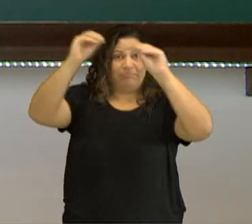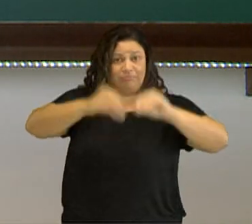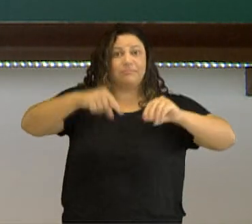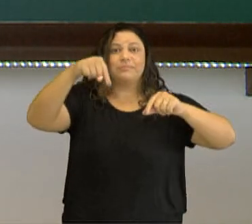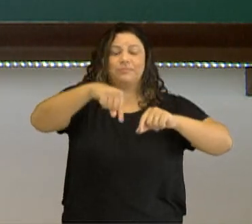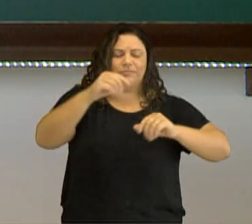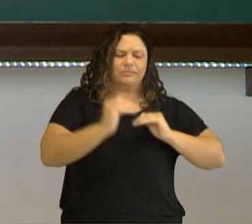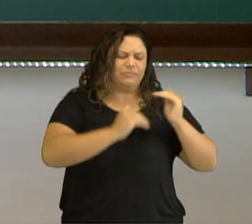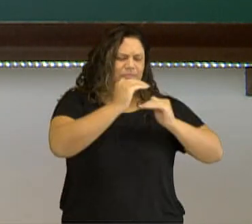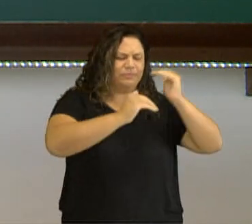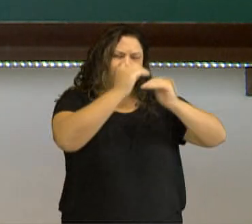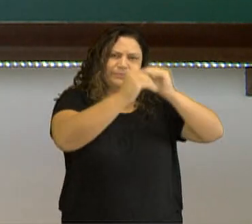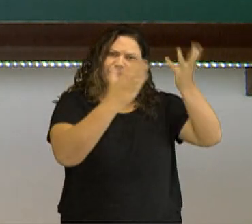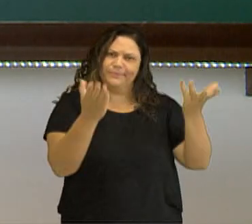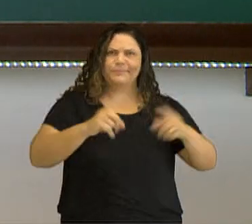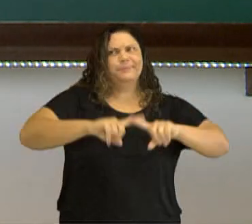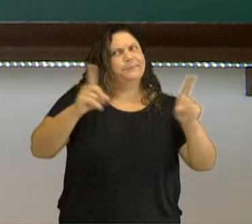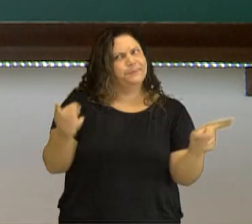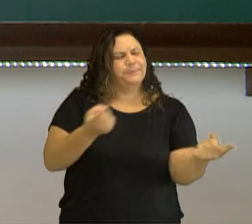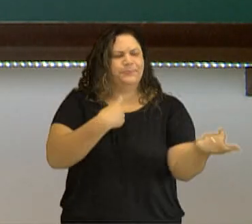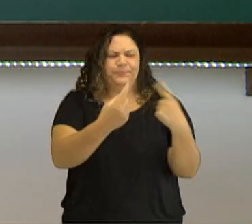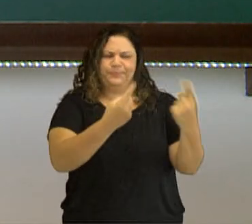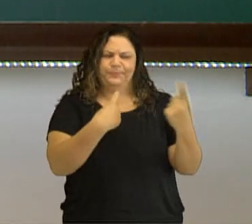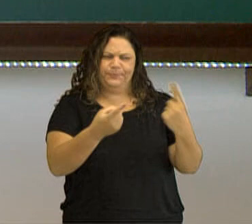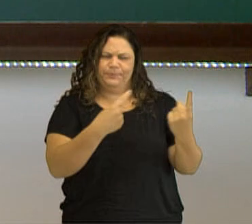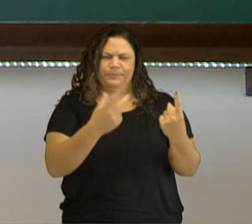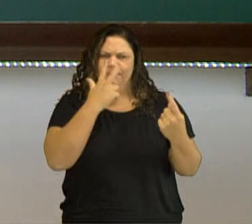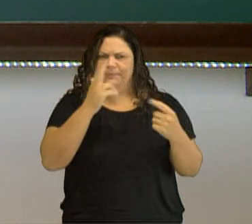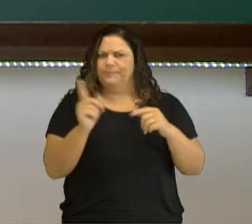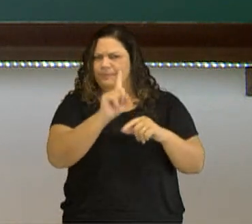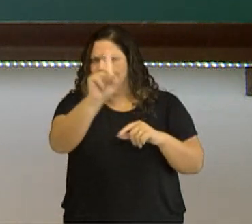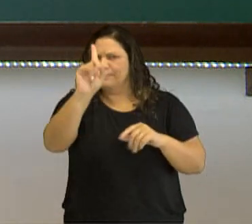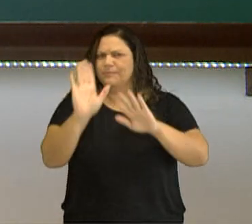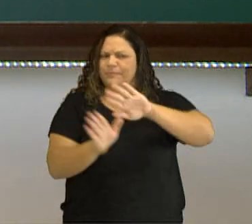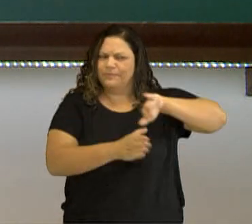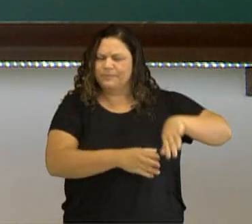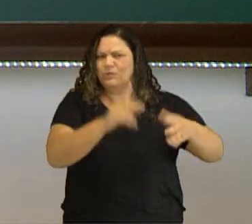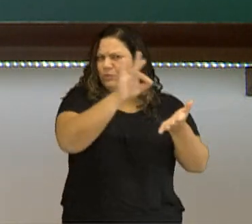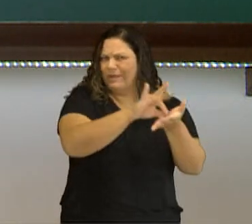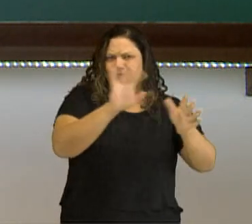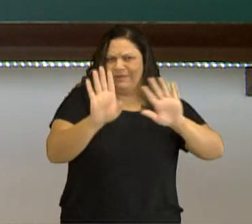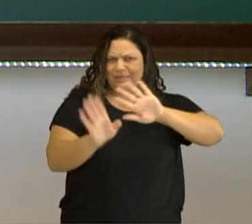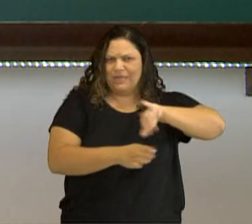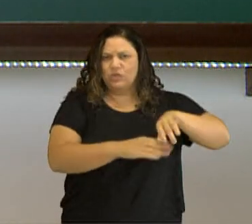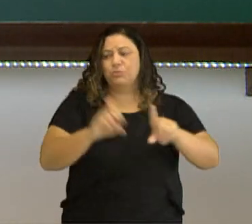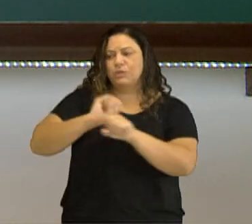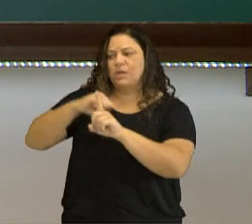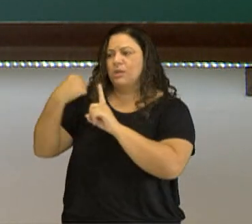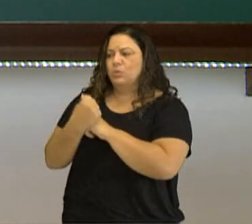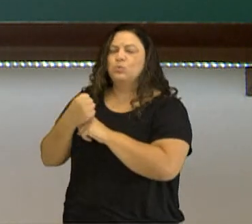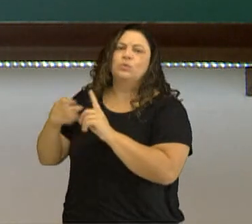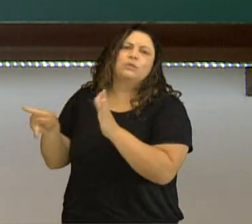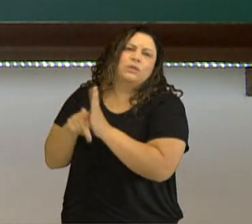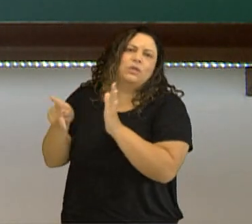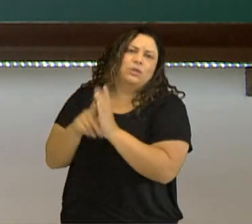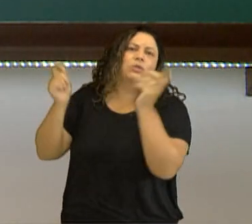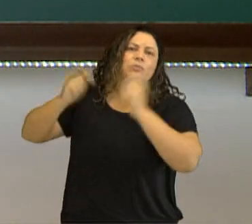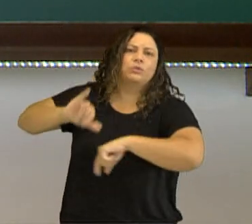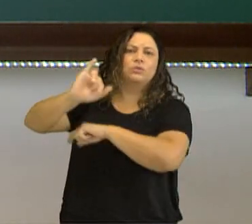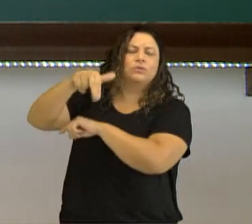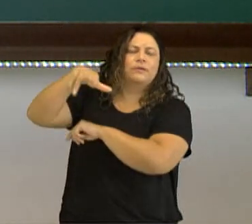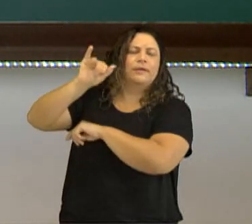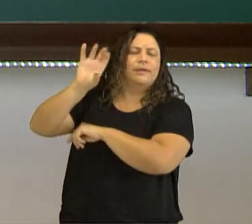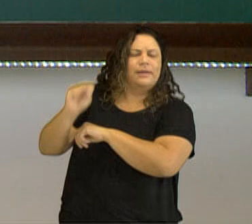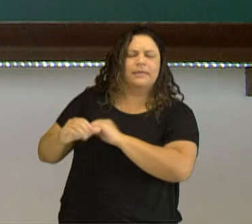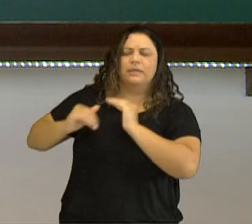acaba sendo discutida e caindo por terra. Por quê? As sociedades, como a sociedade inca, ela tinha sim o seu desenvolvimento e